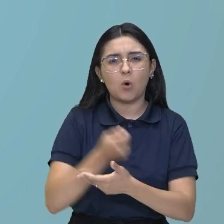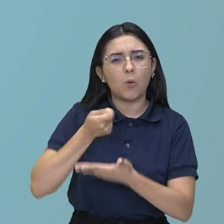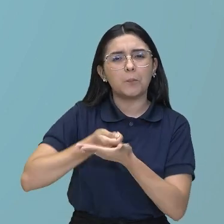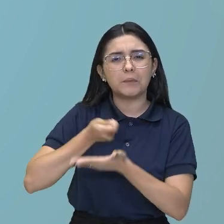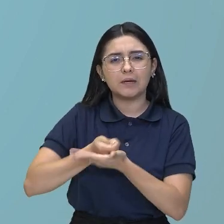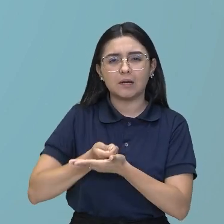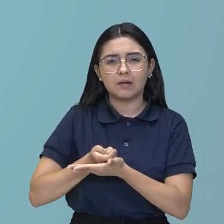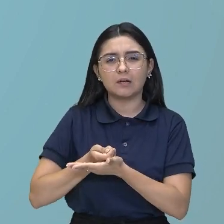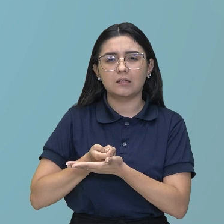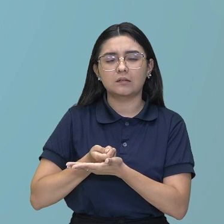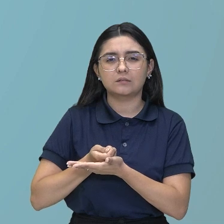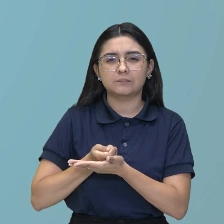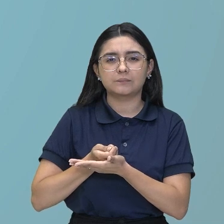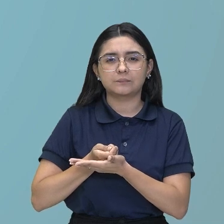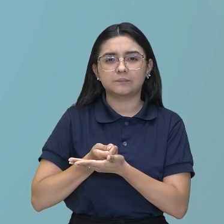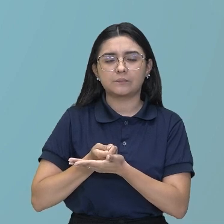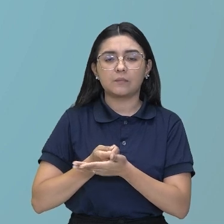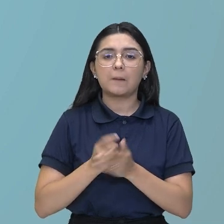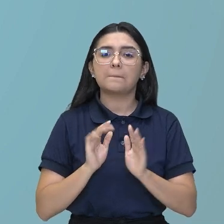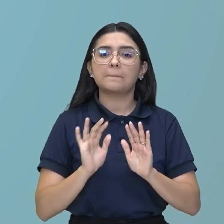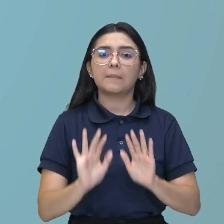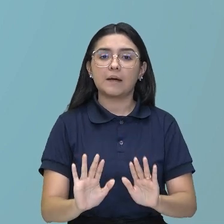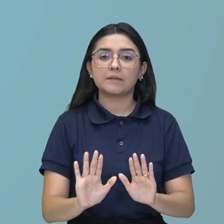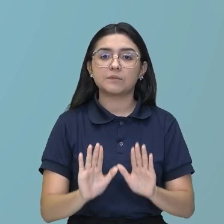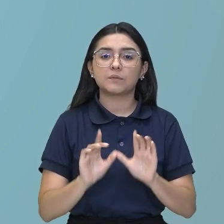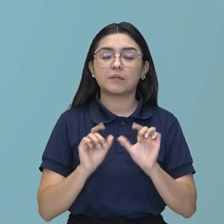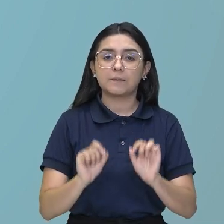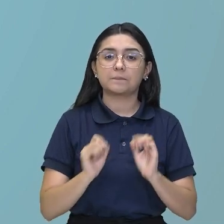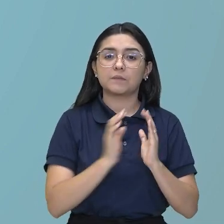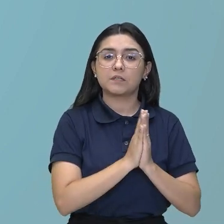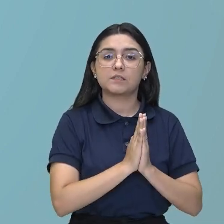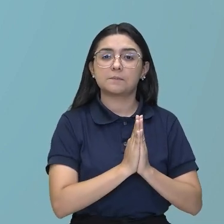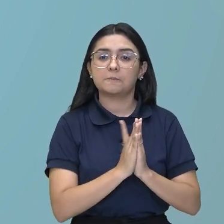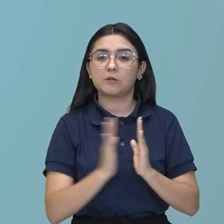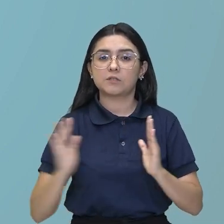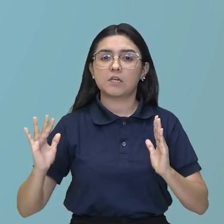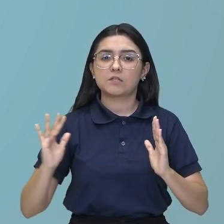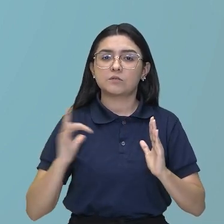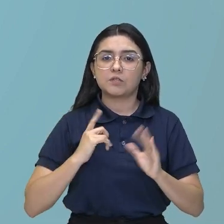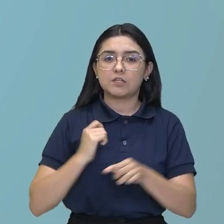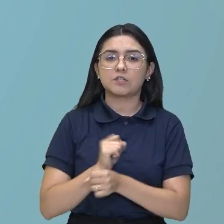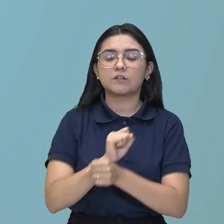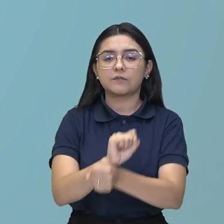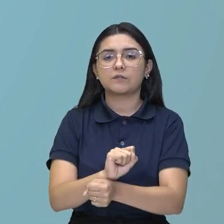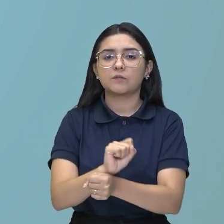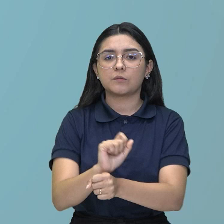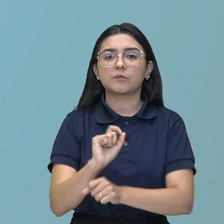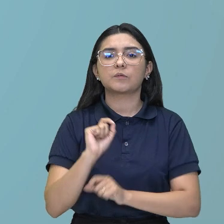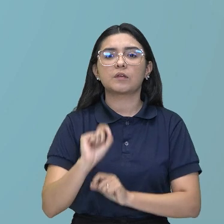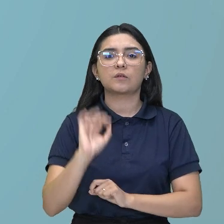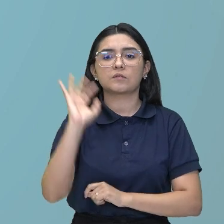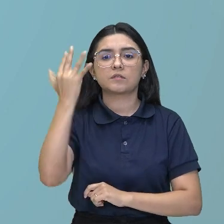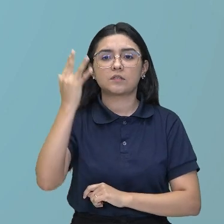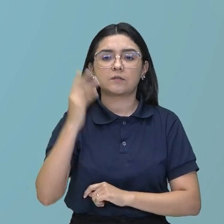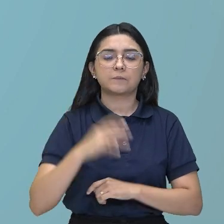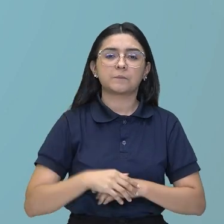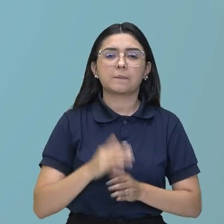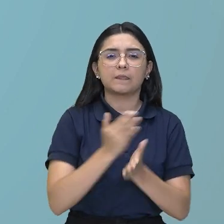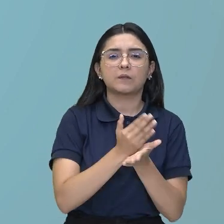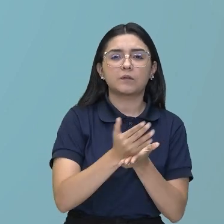né, literal da palavra, mas o processo da escravização levou, né, foi no